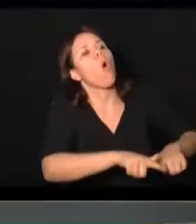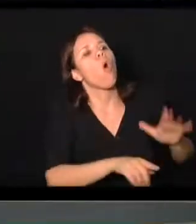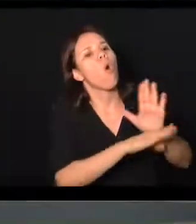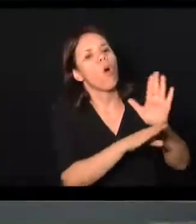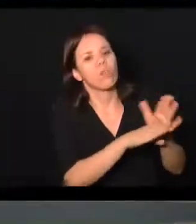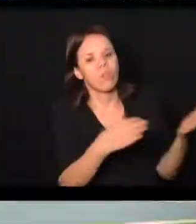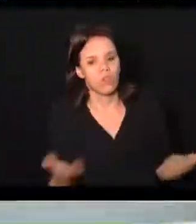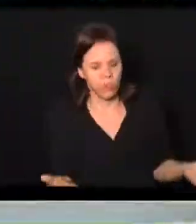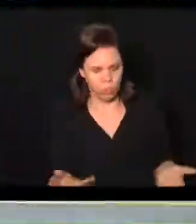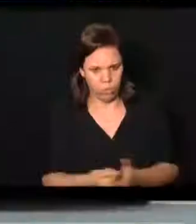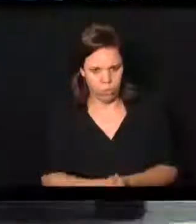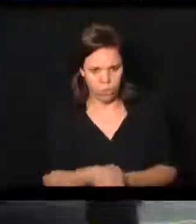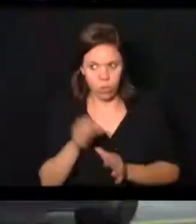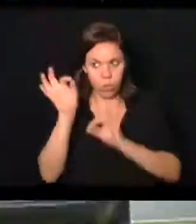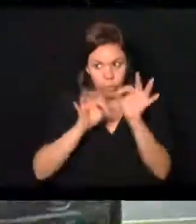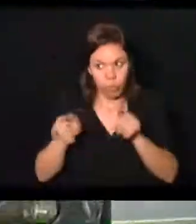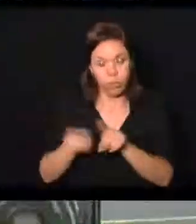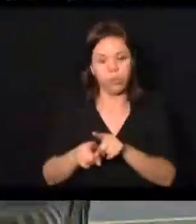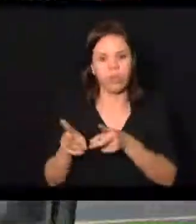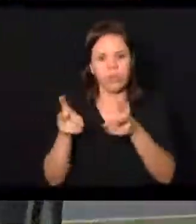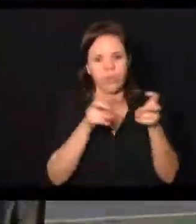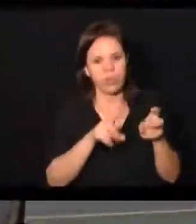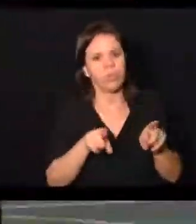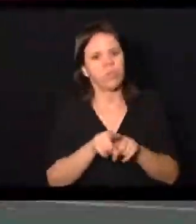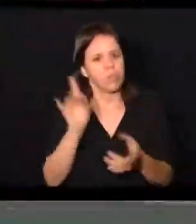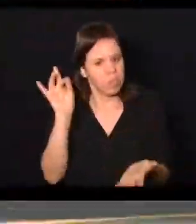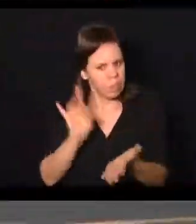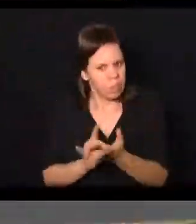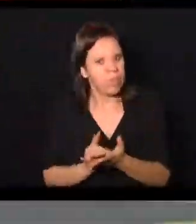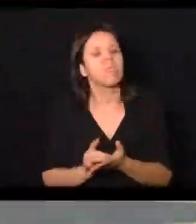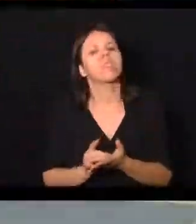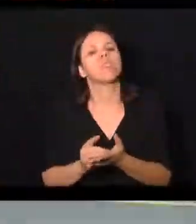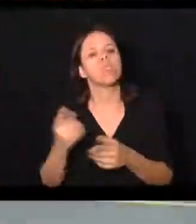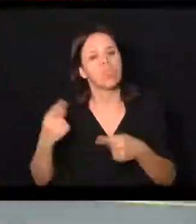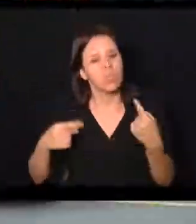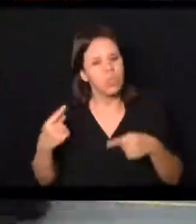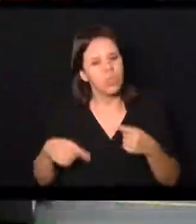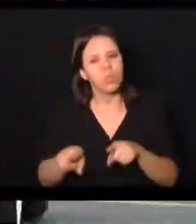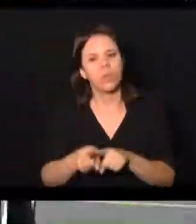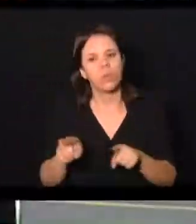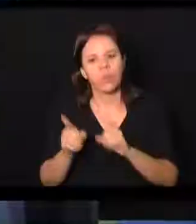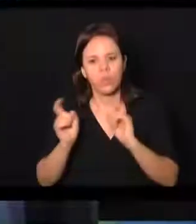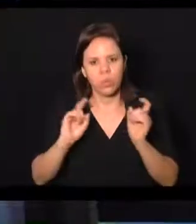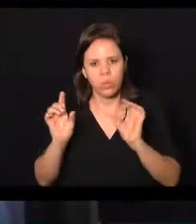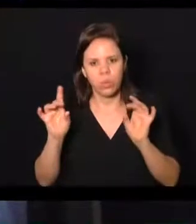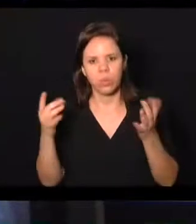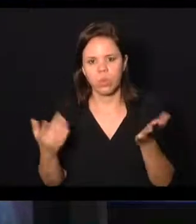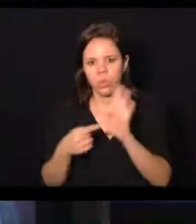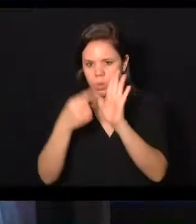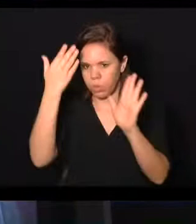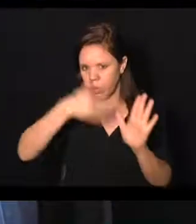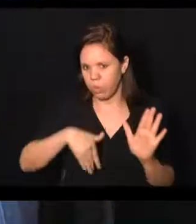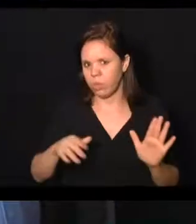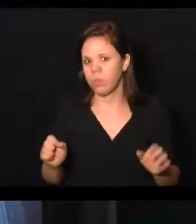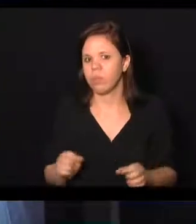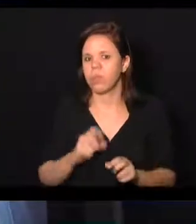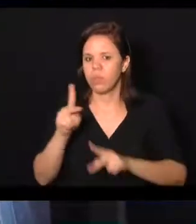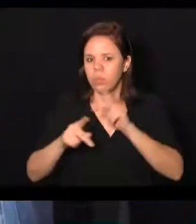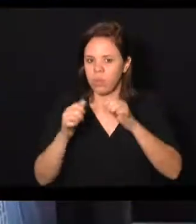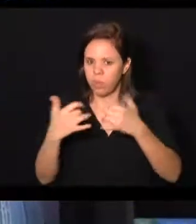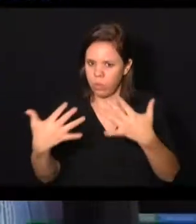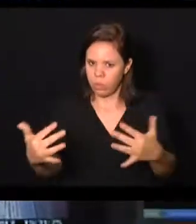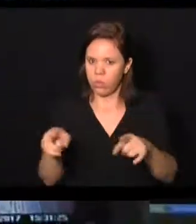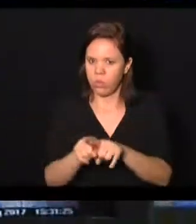empregada. O projeto prevê também que deverá ser realizada uma audiência pública na apresentação do relatório com participação